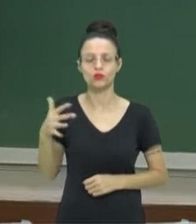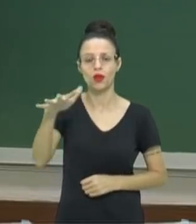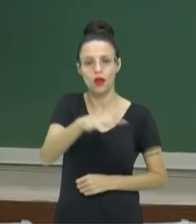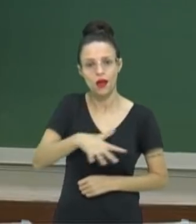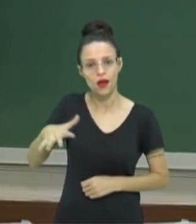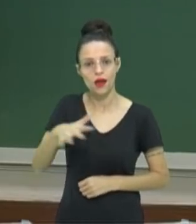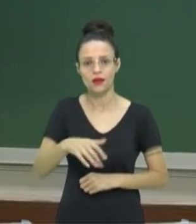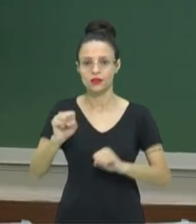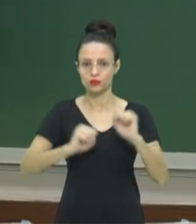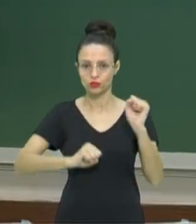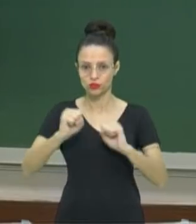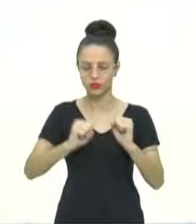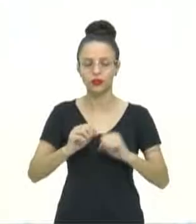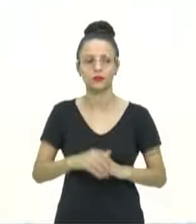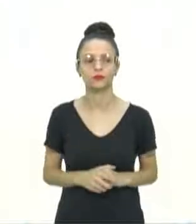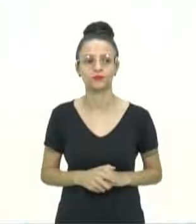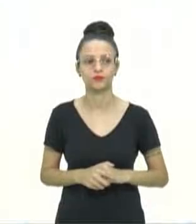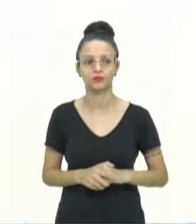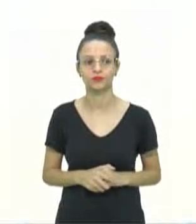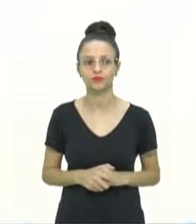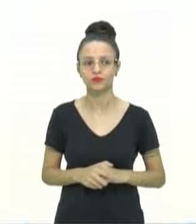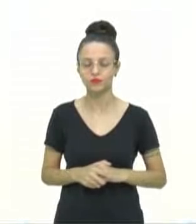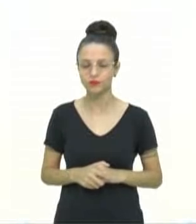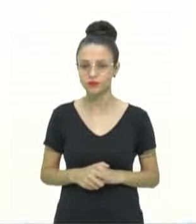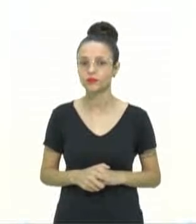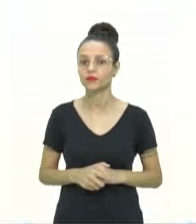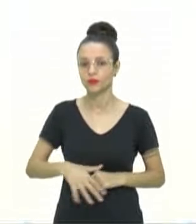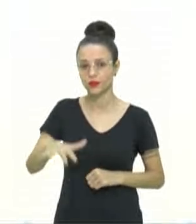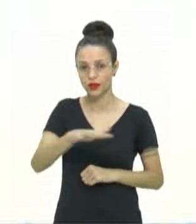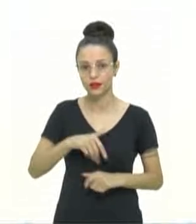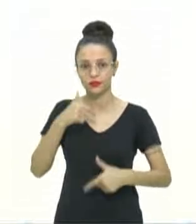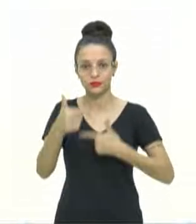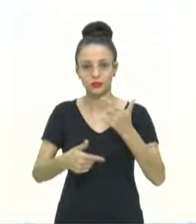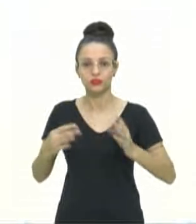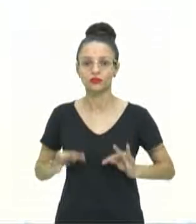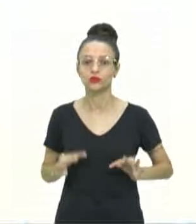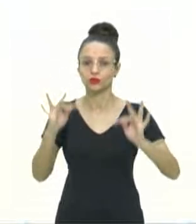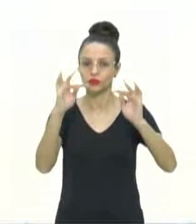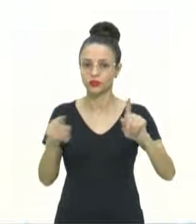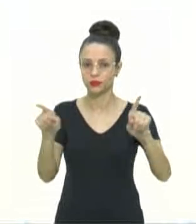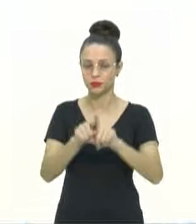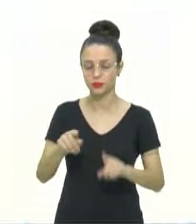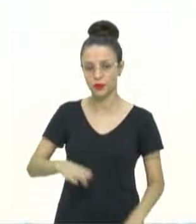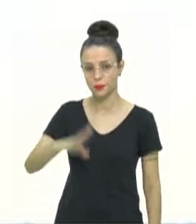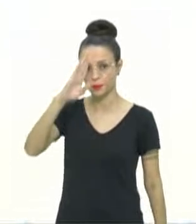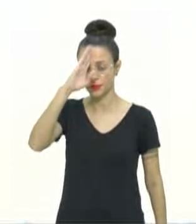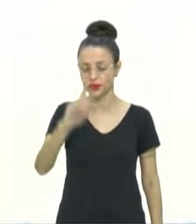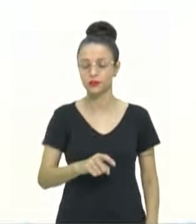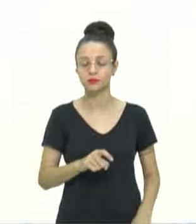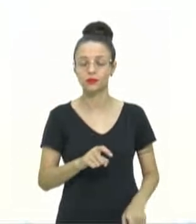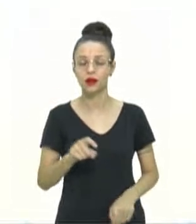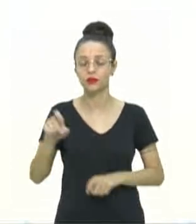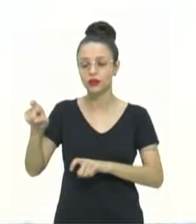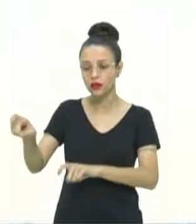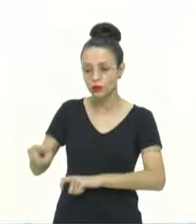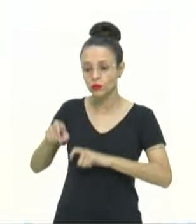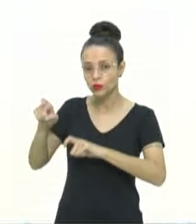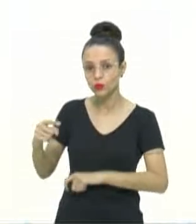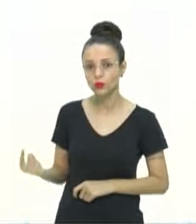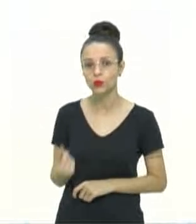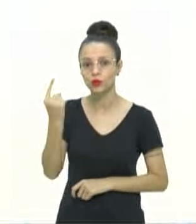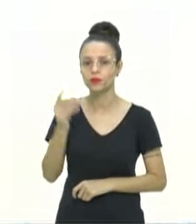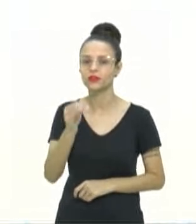né? No campo, o emprego da tecnologia, ali, principalmente na monocultura, alguns itens ali,